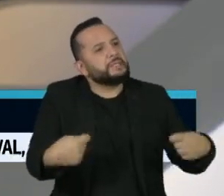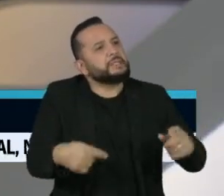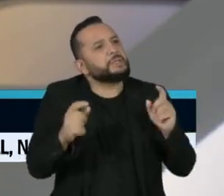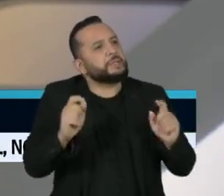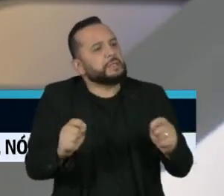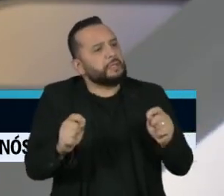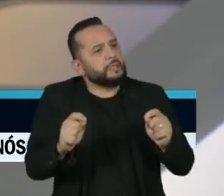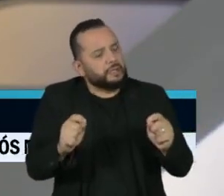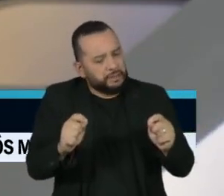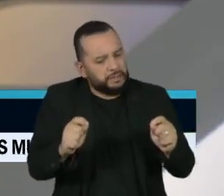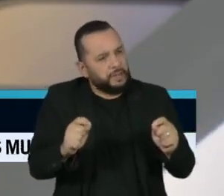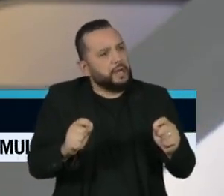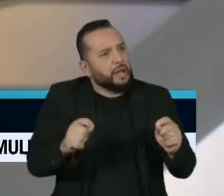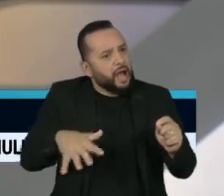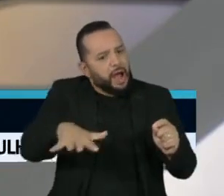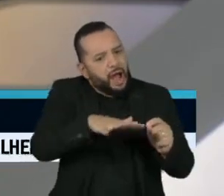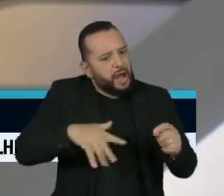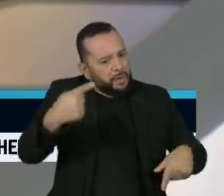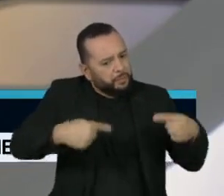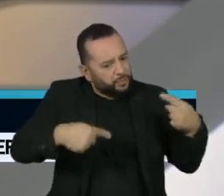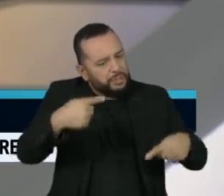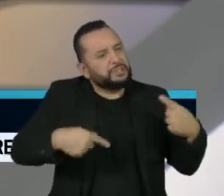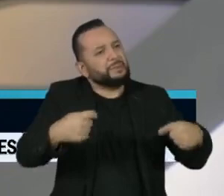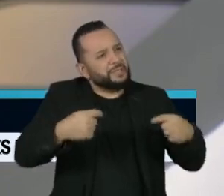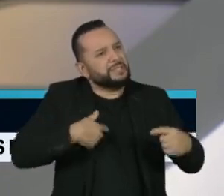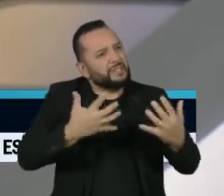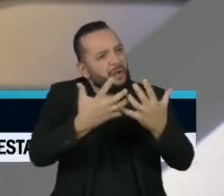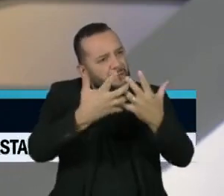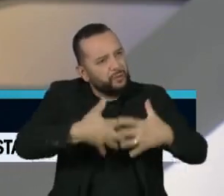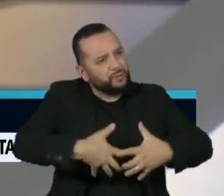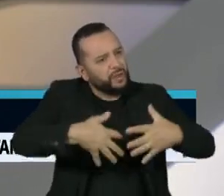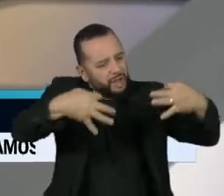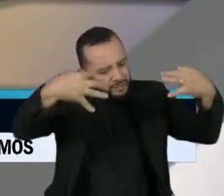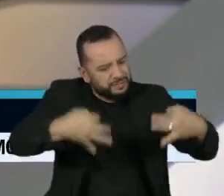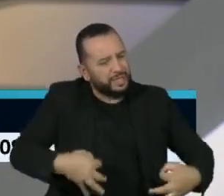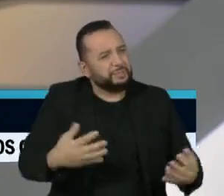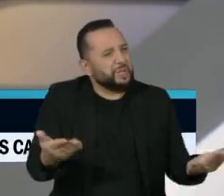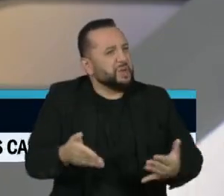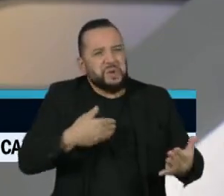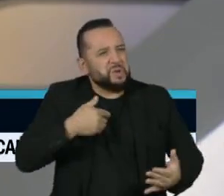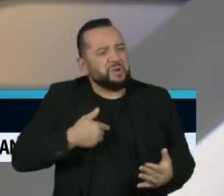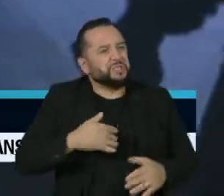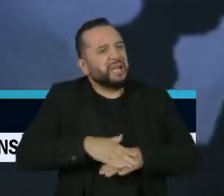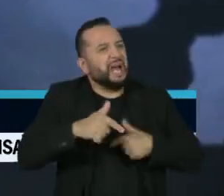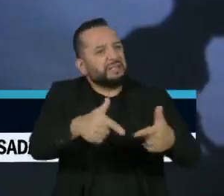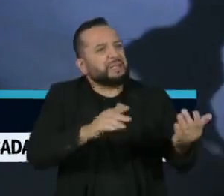funcional o sistema político brasileiro. Ele realmente hoje é muito disfuncional, né?